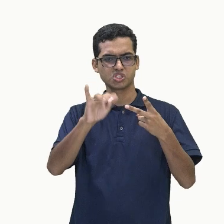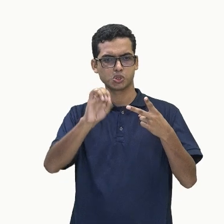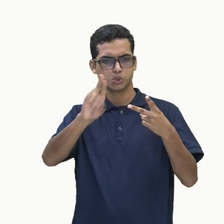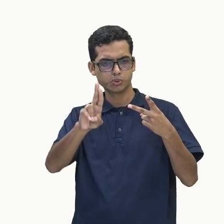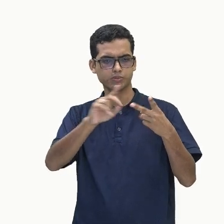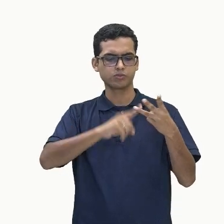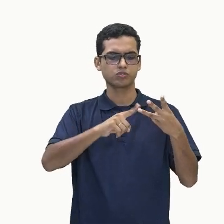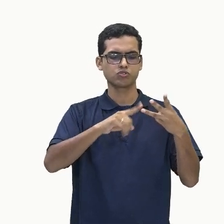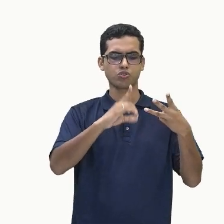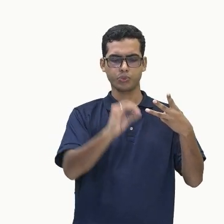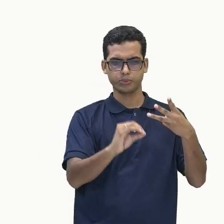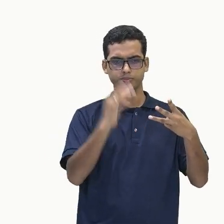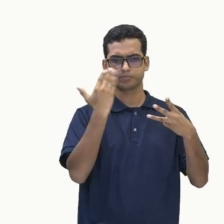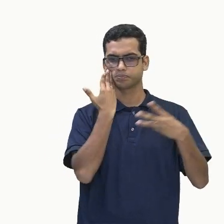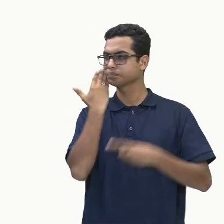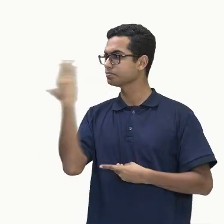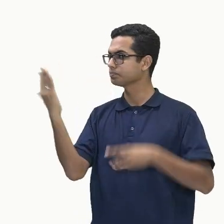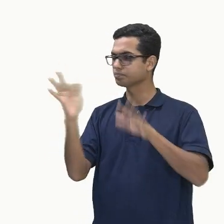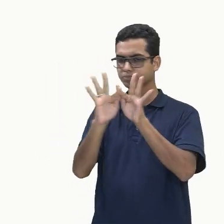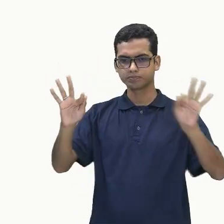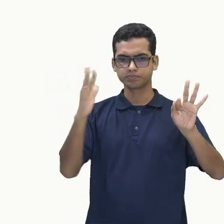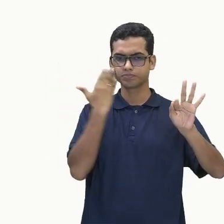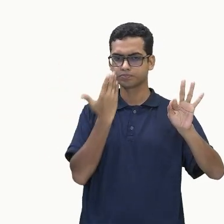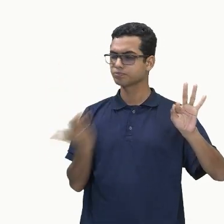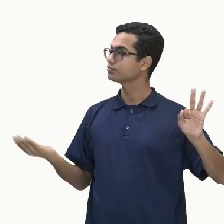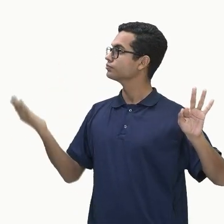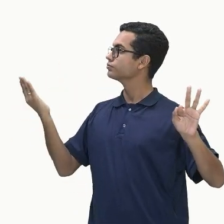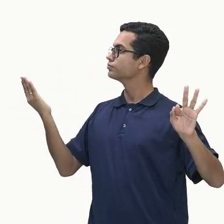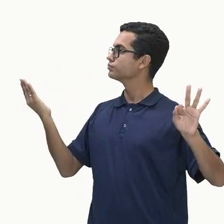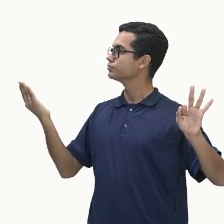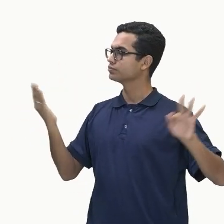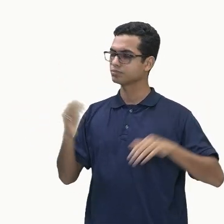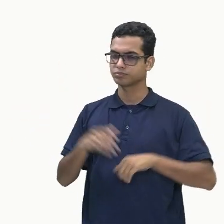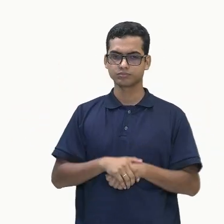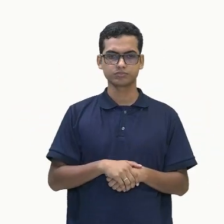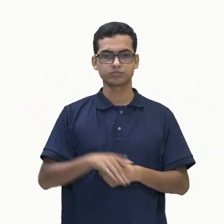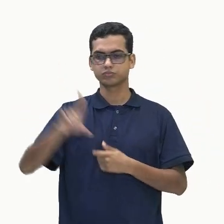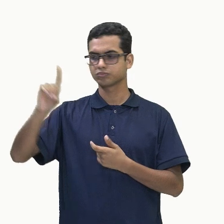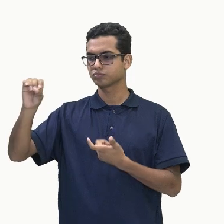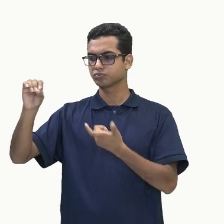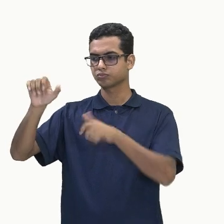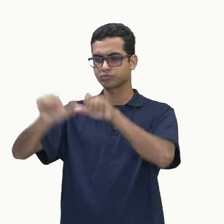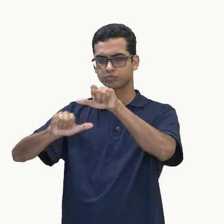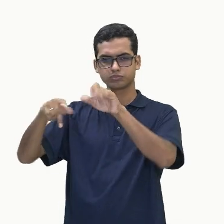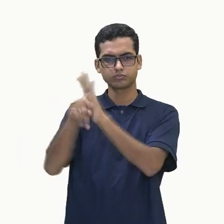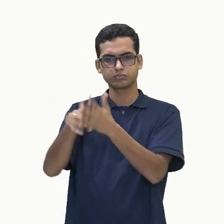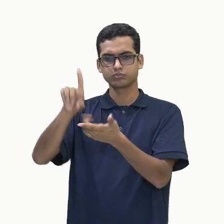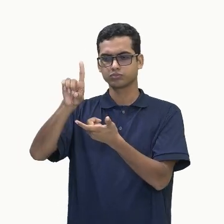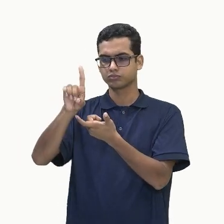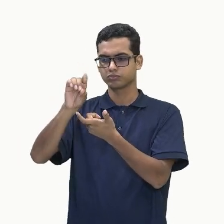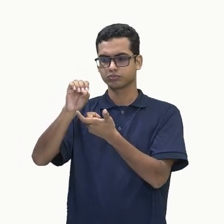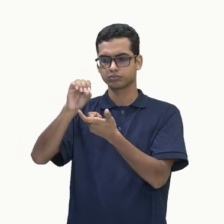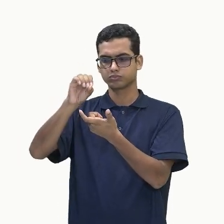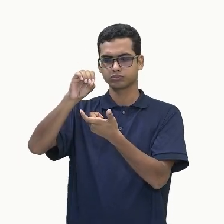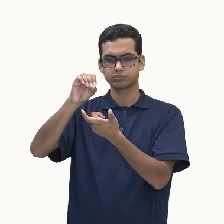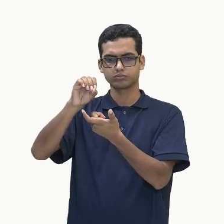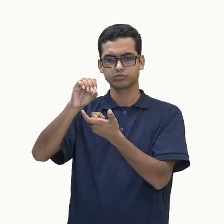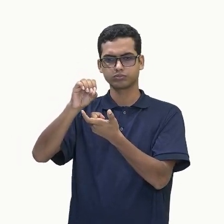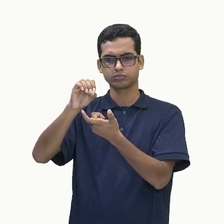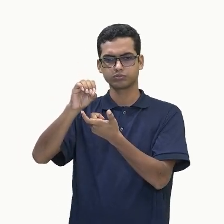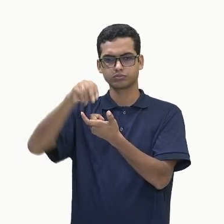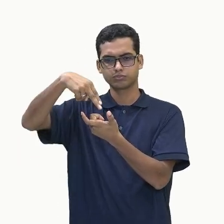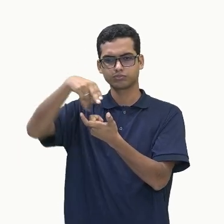to be aqui e o do virou doing. E aí eu faço a pergunta: What are you doing? O que você